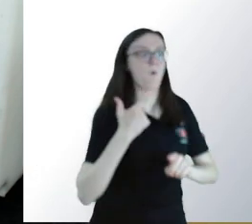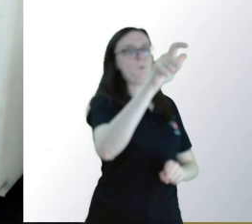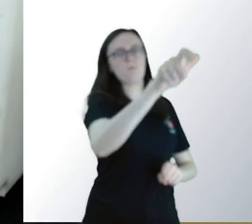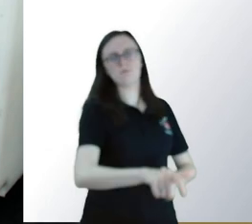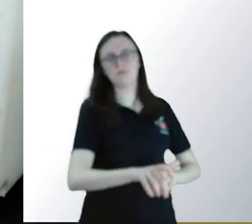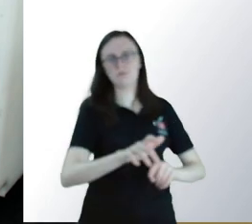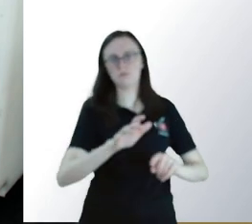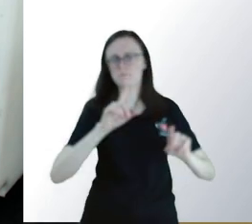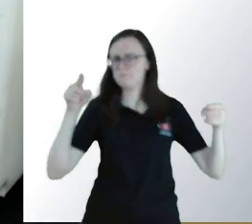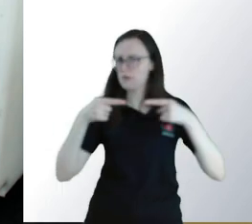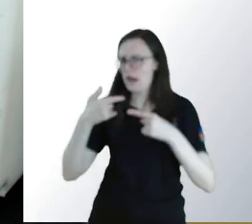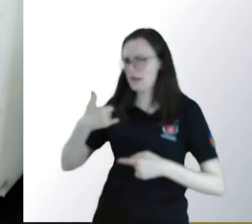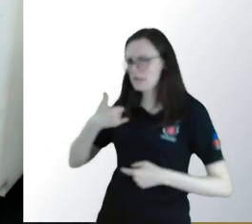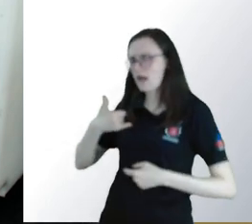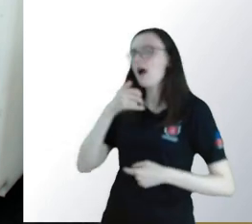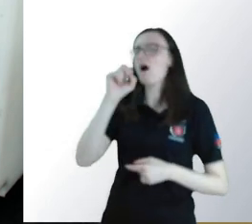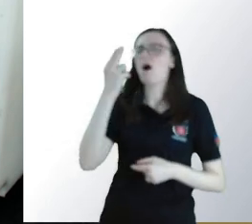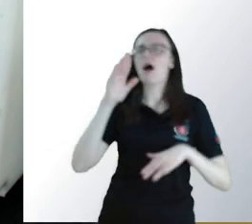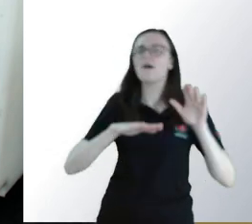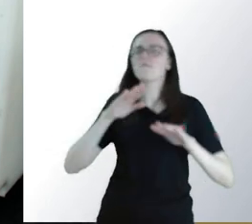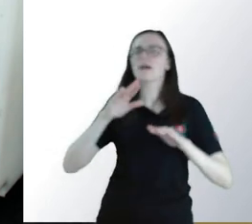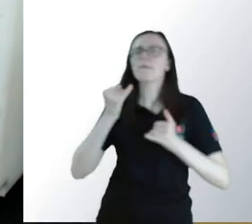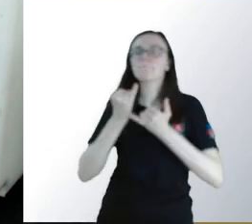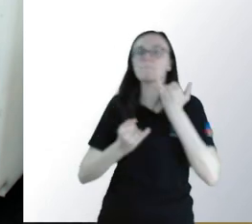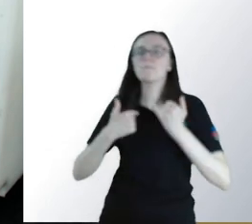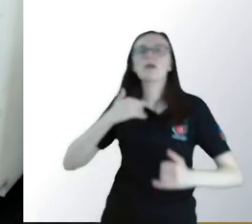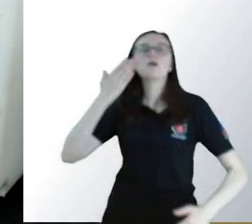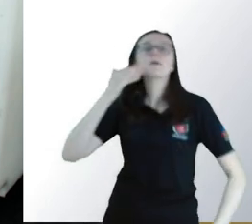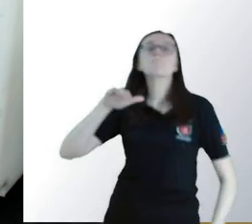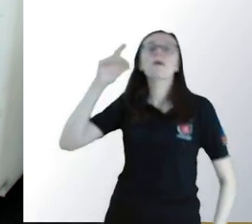da idade, ou se já tem um conteúdo